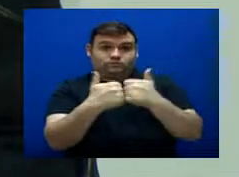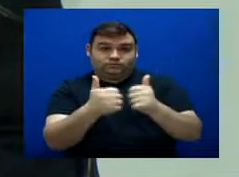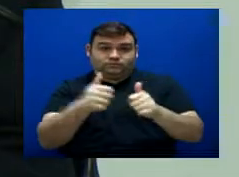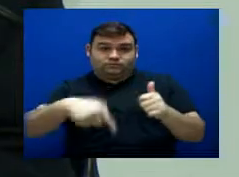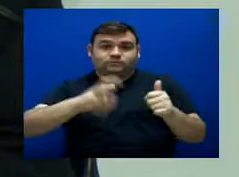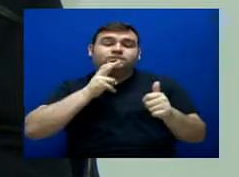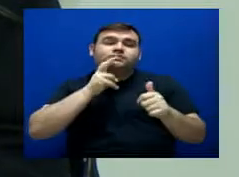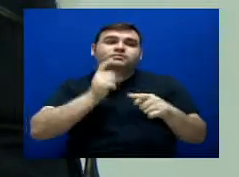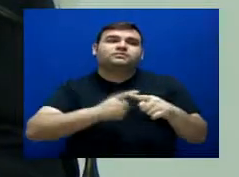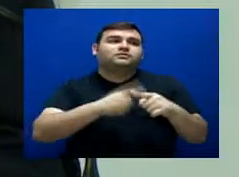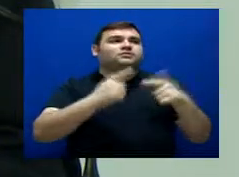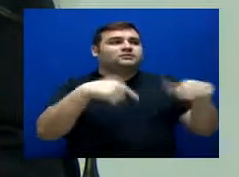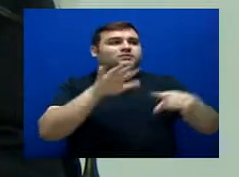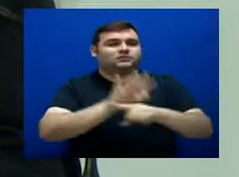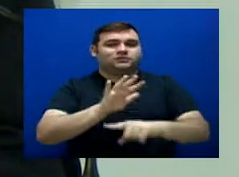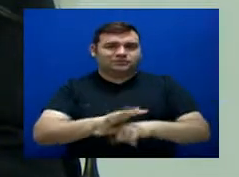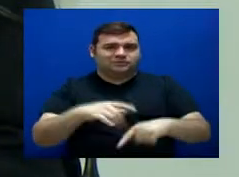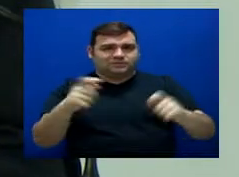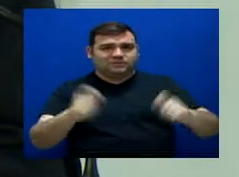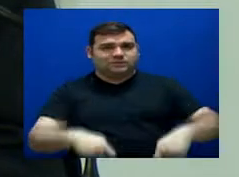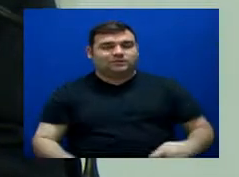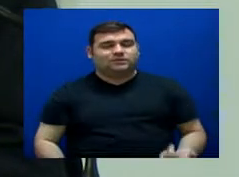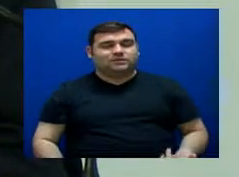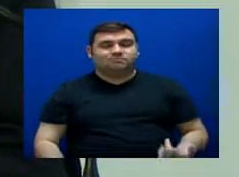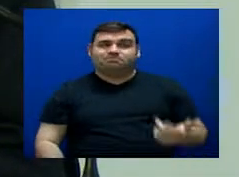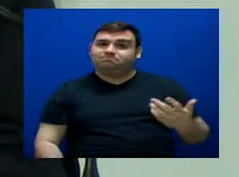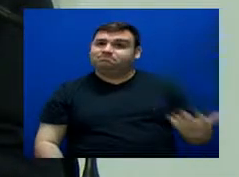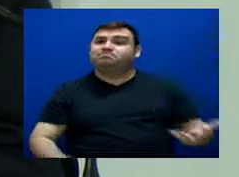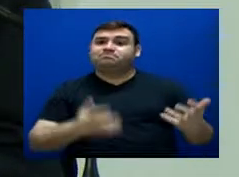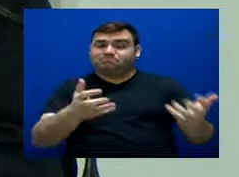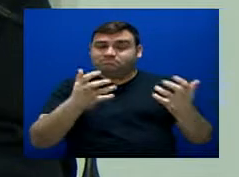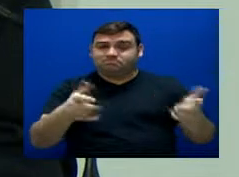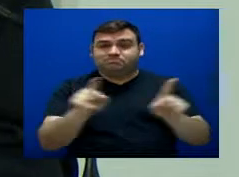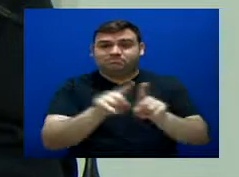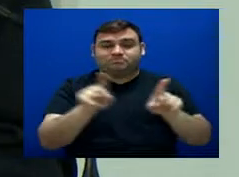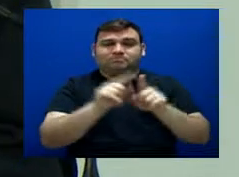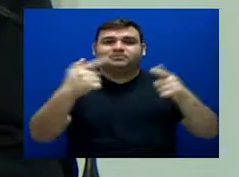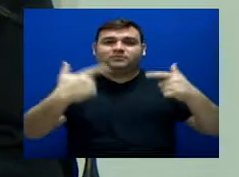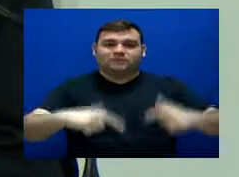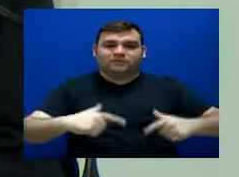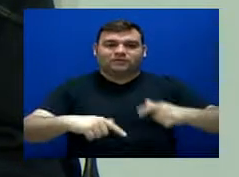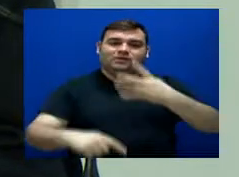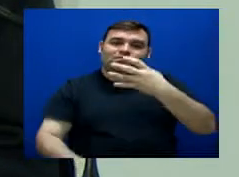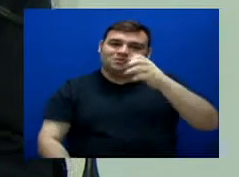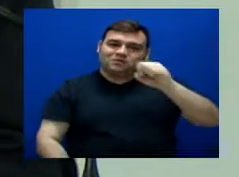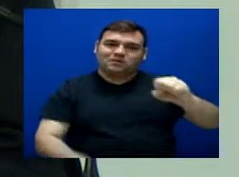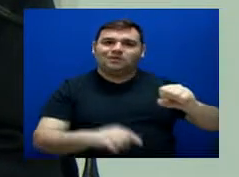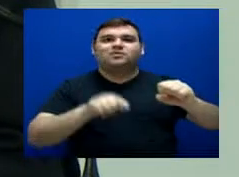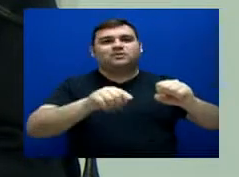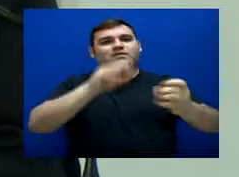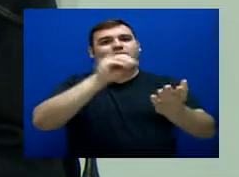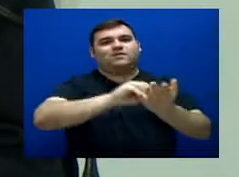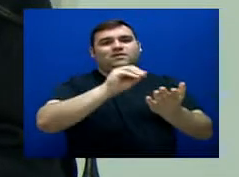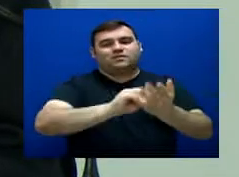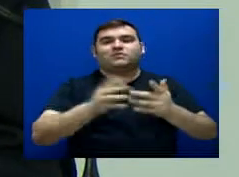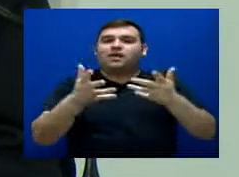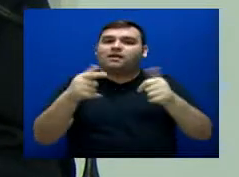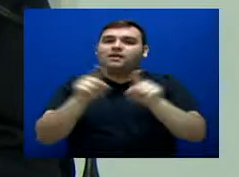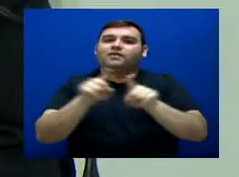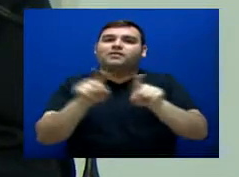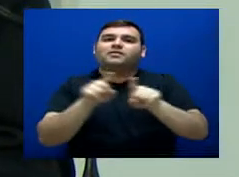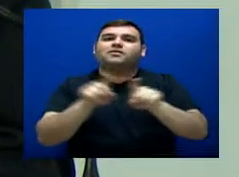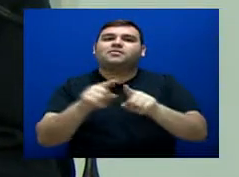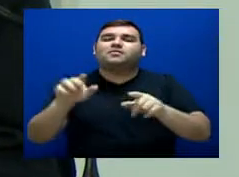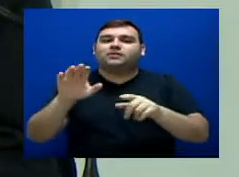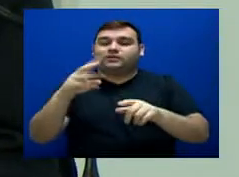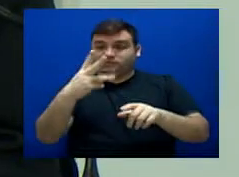Sorocaba para atender um outro município, então queremos que ele atenda a Aparecidinha, que está faltando um ônibus lá, queremos que ele atenda